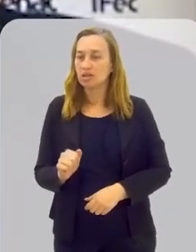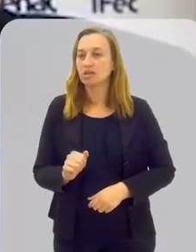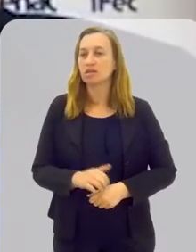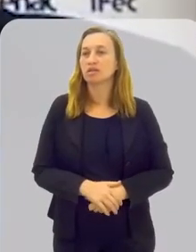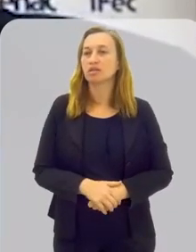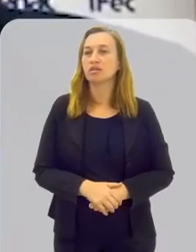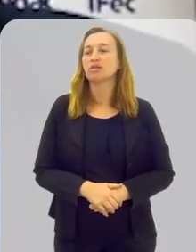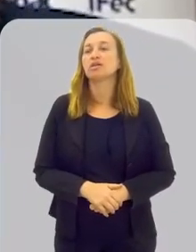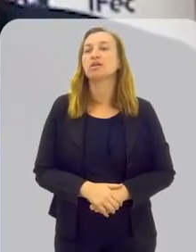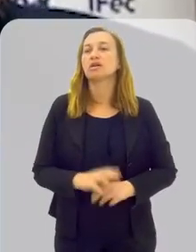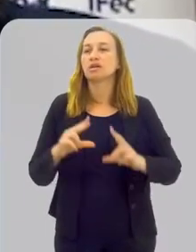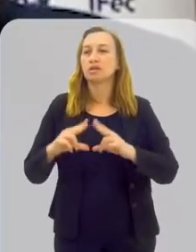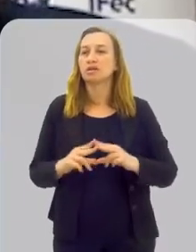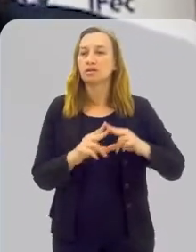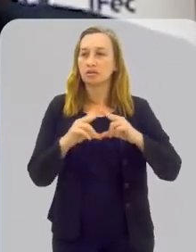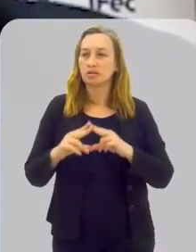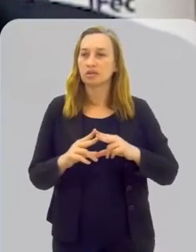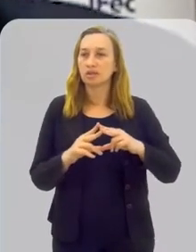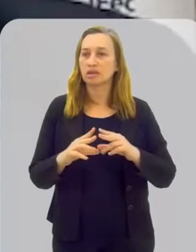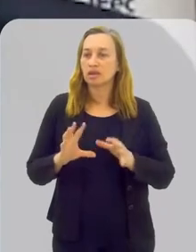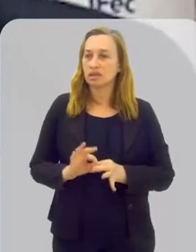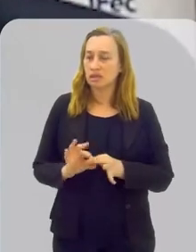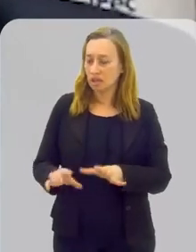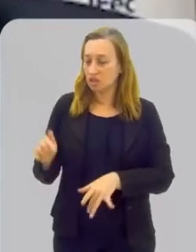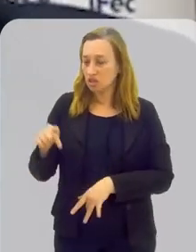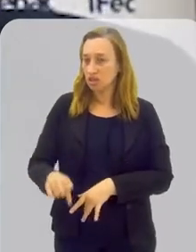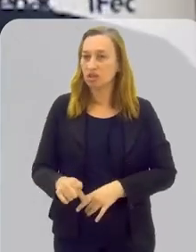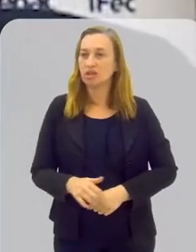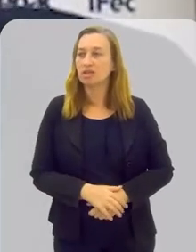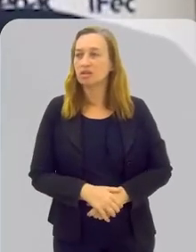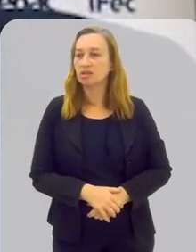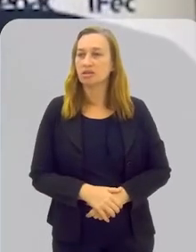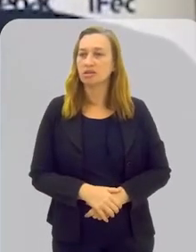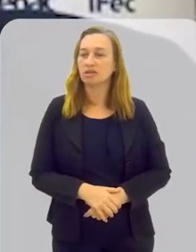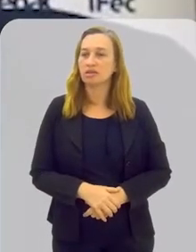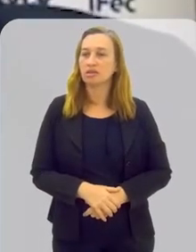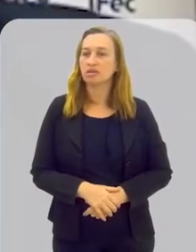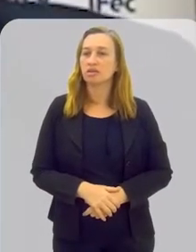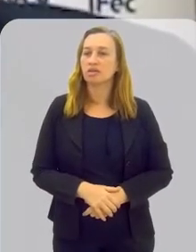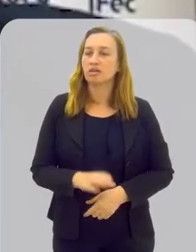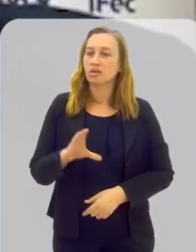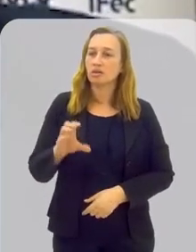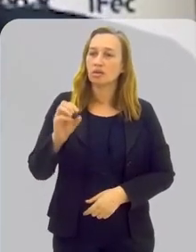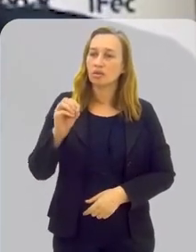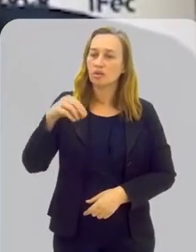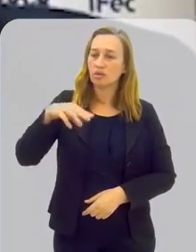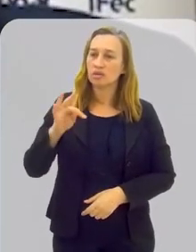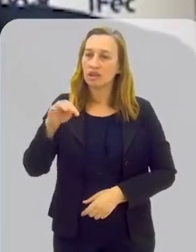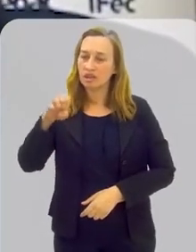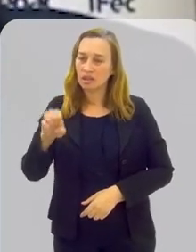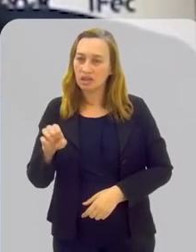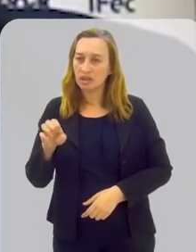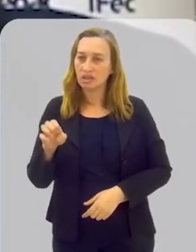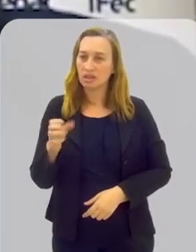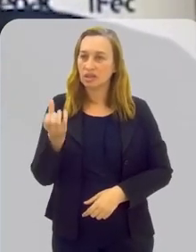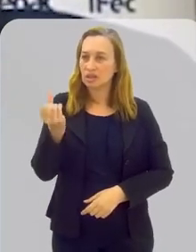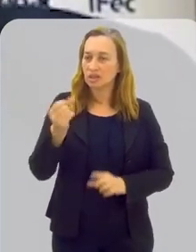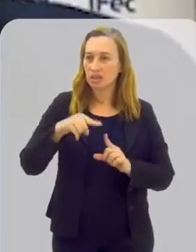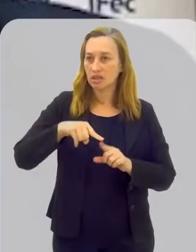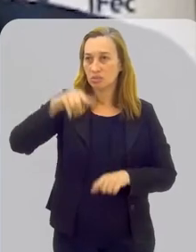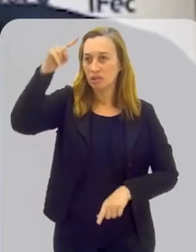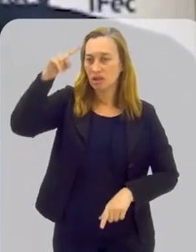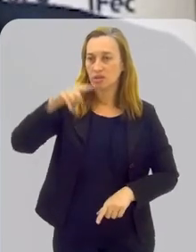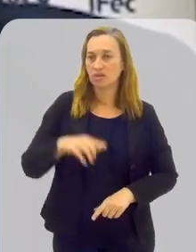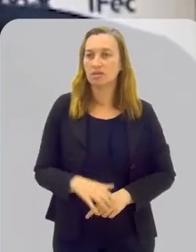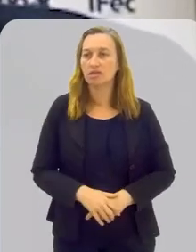da da retorna machine que são esses seis tipos de resíduo é a Deste aqui essa deixa aqui